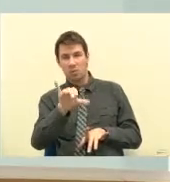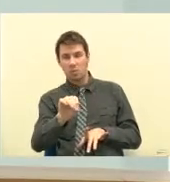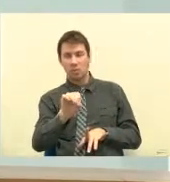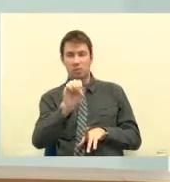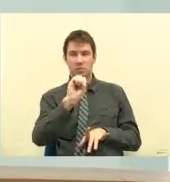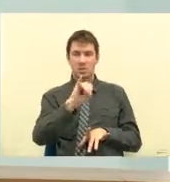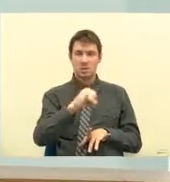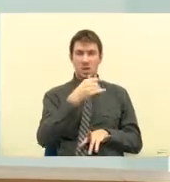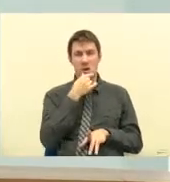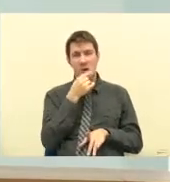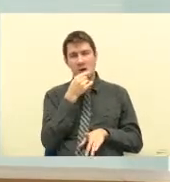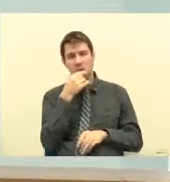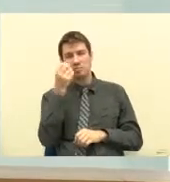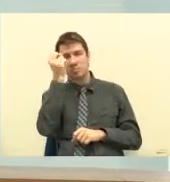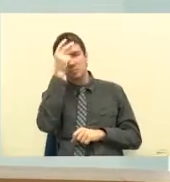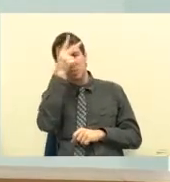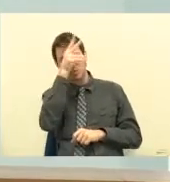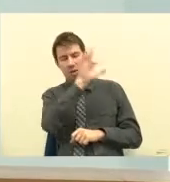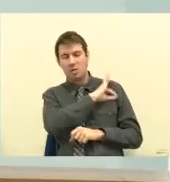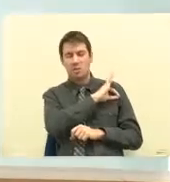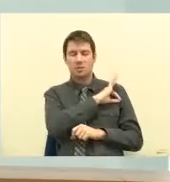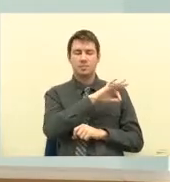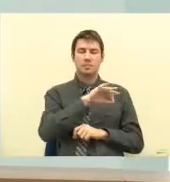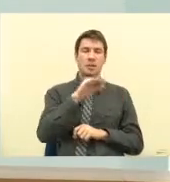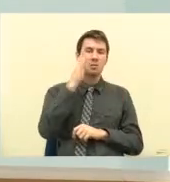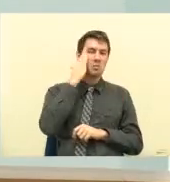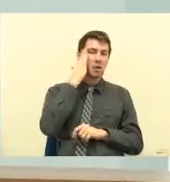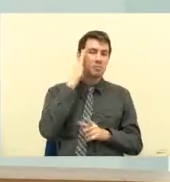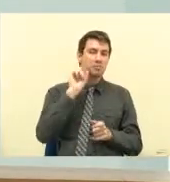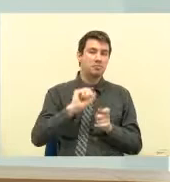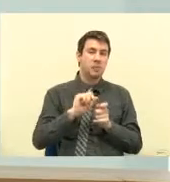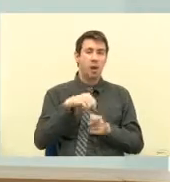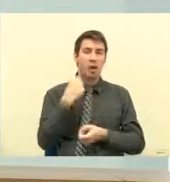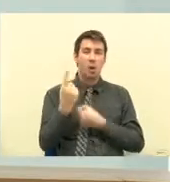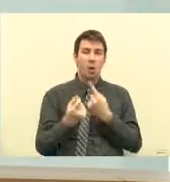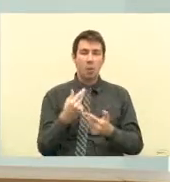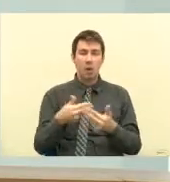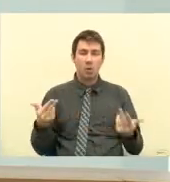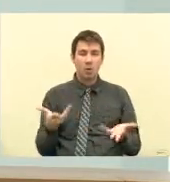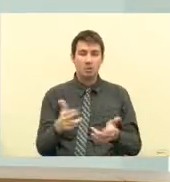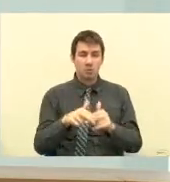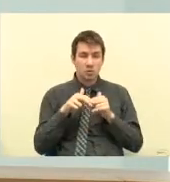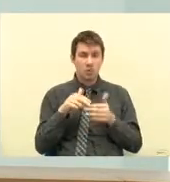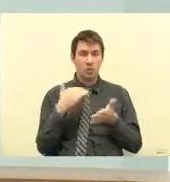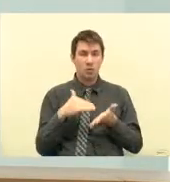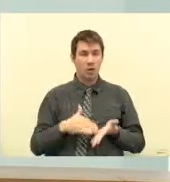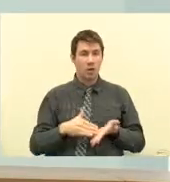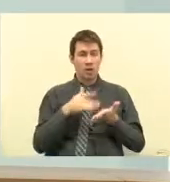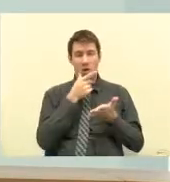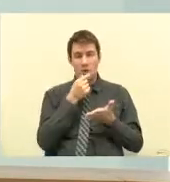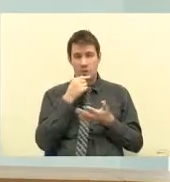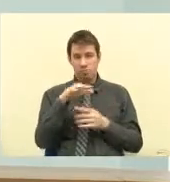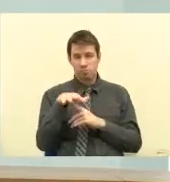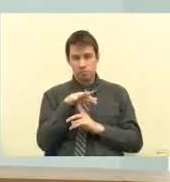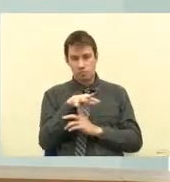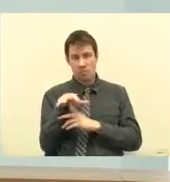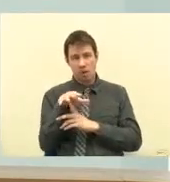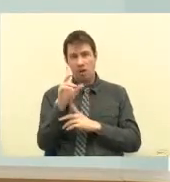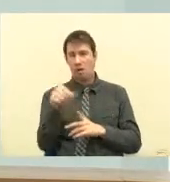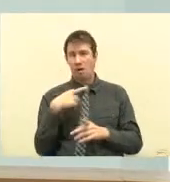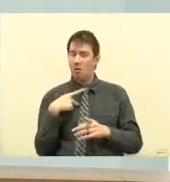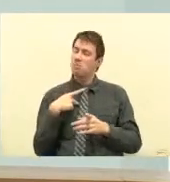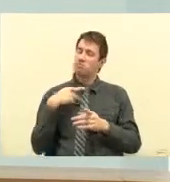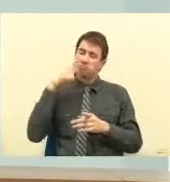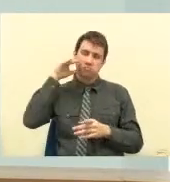Almeida toma alguma decisão. Porque o secretário é um funcionário em comissão